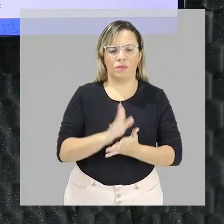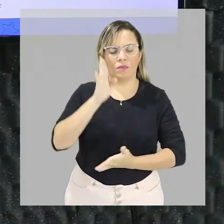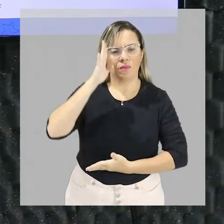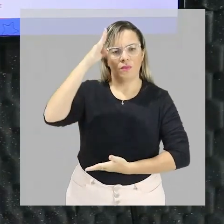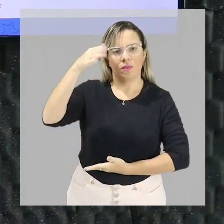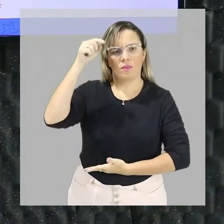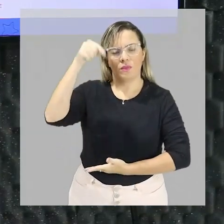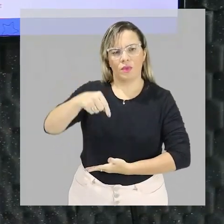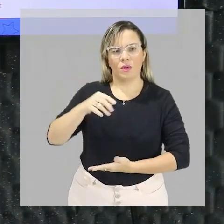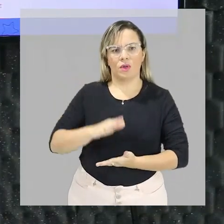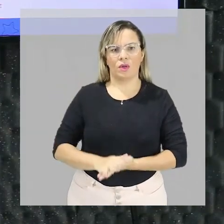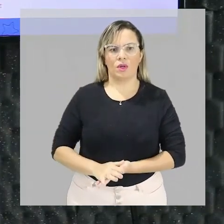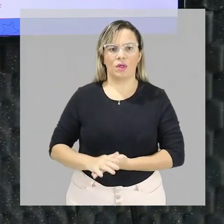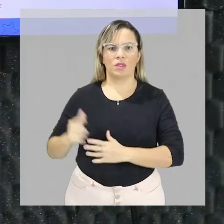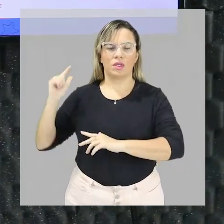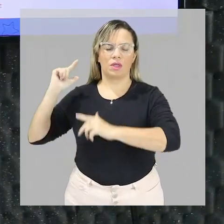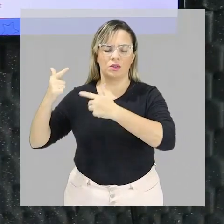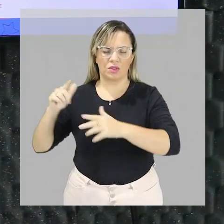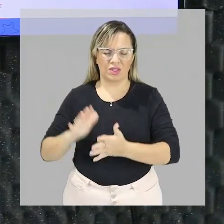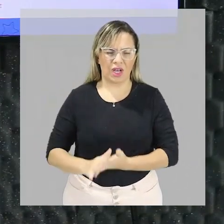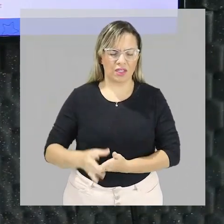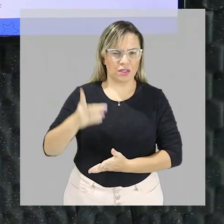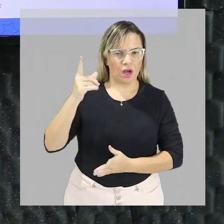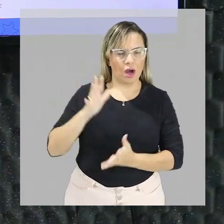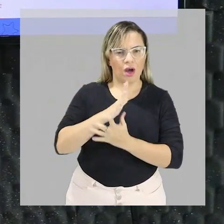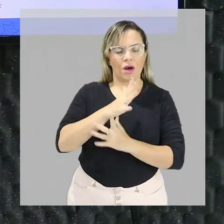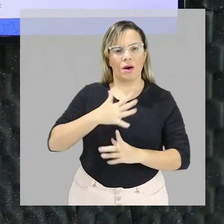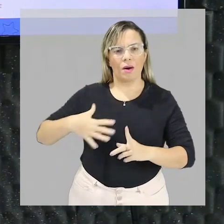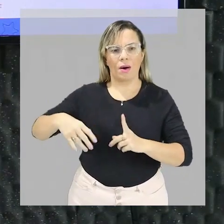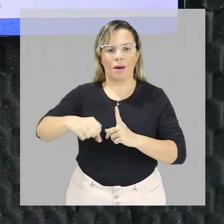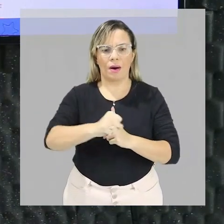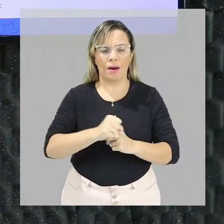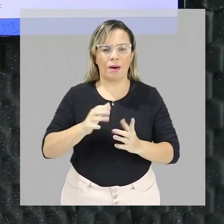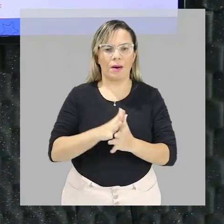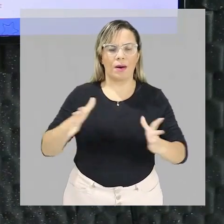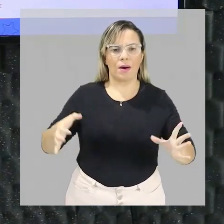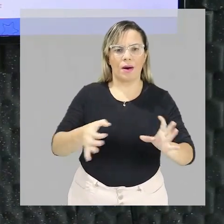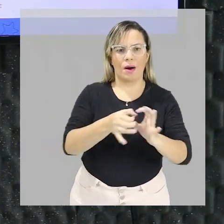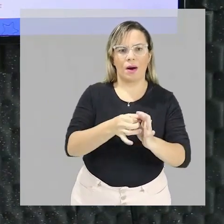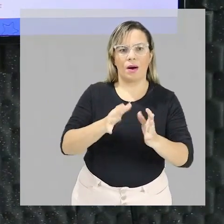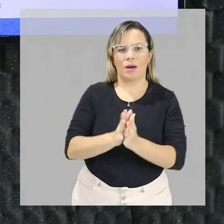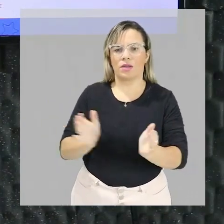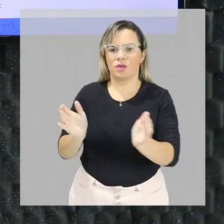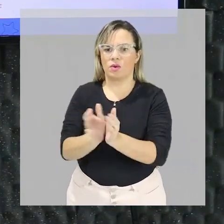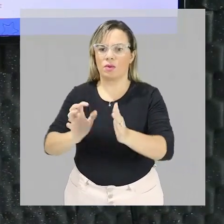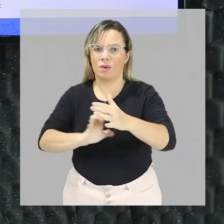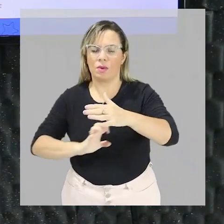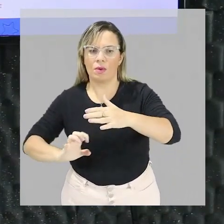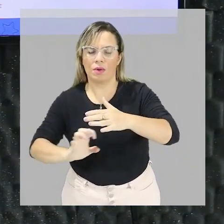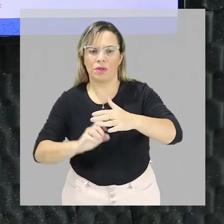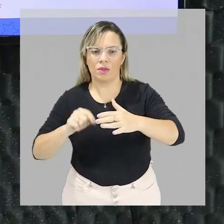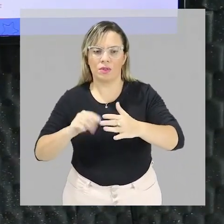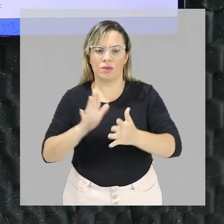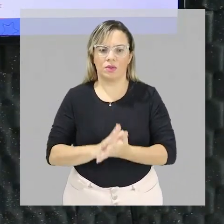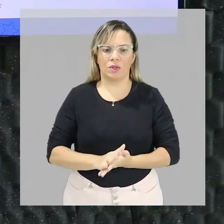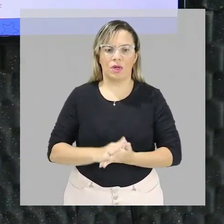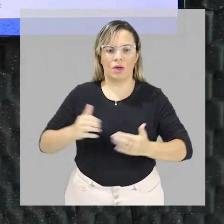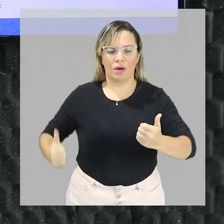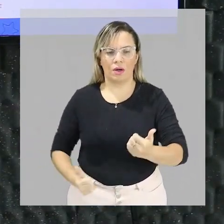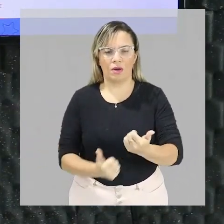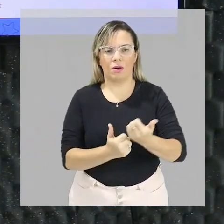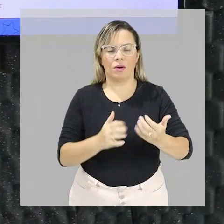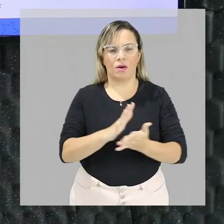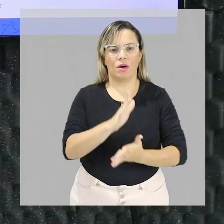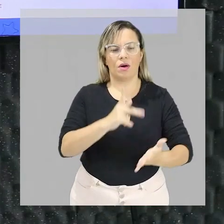principalmente mais conservadores da sociedade, e setores ligados também à classe empresarial, acabaram apoiando,